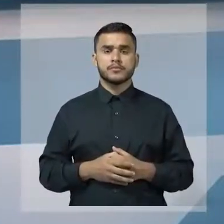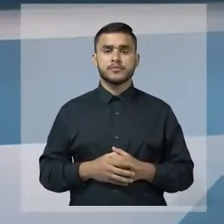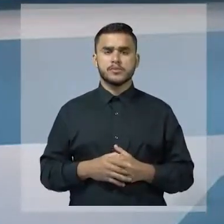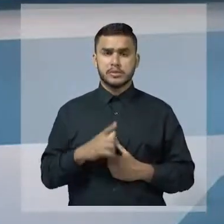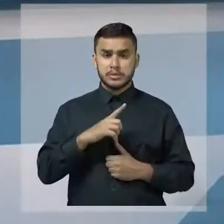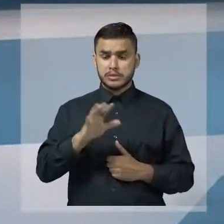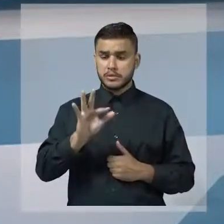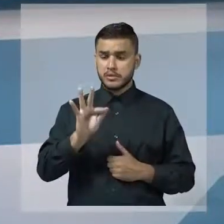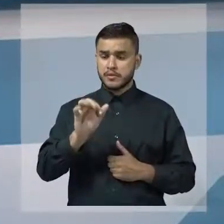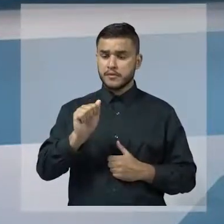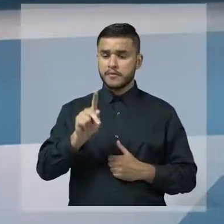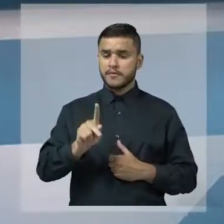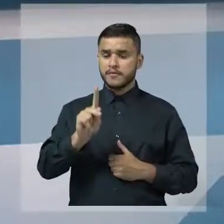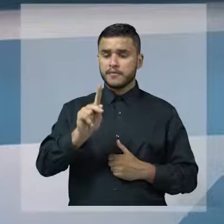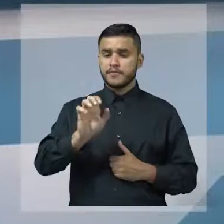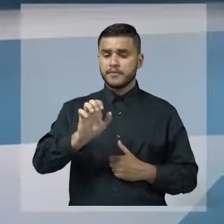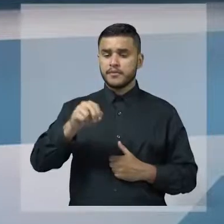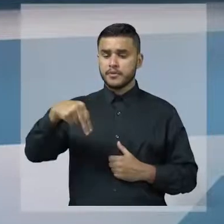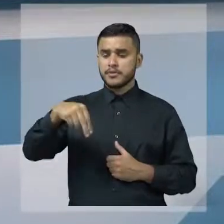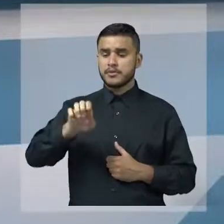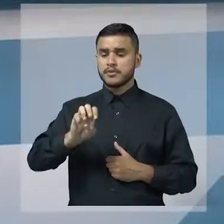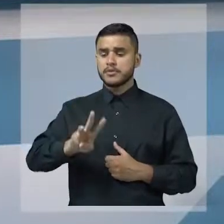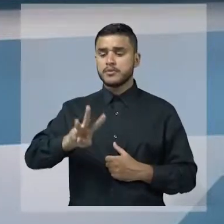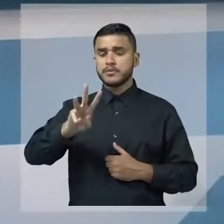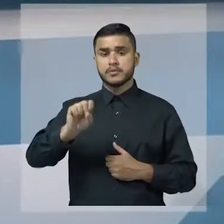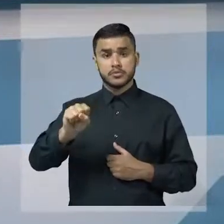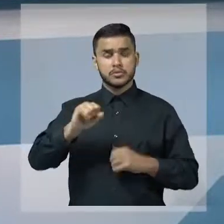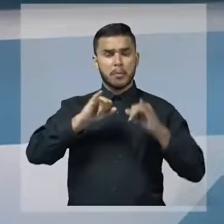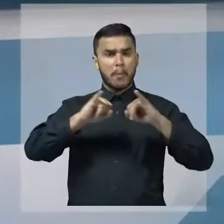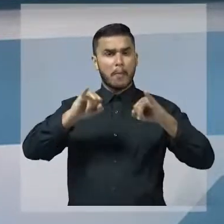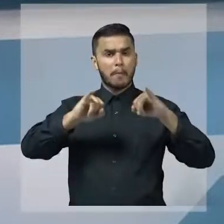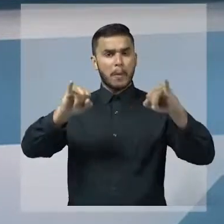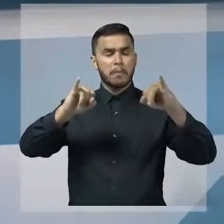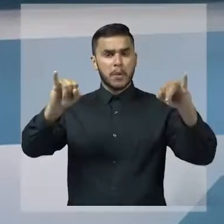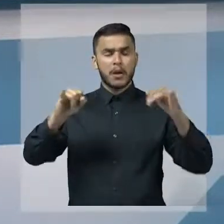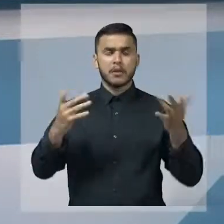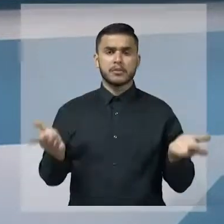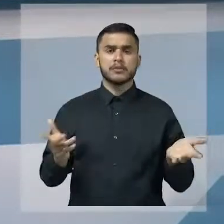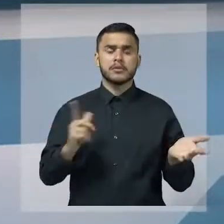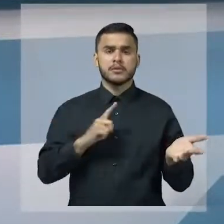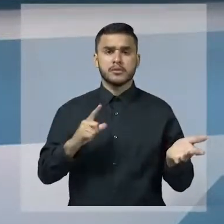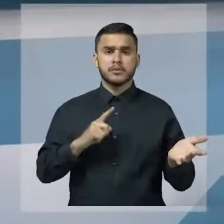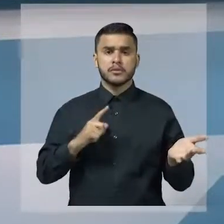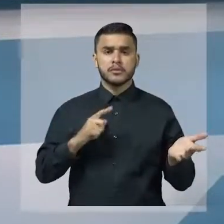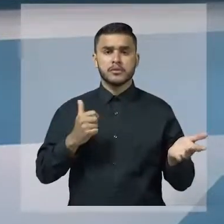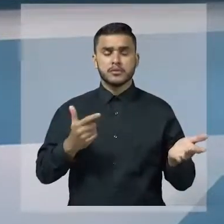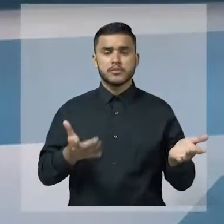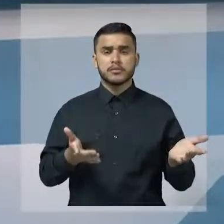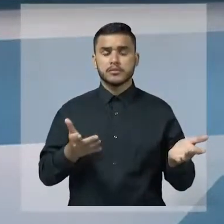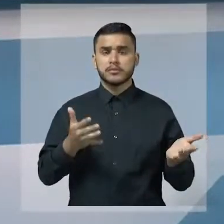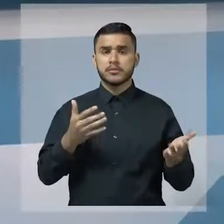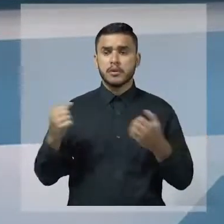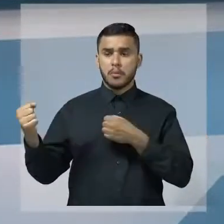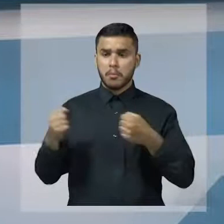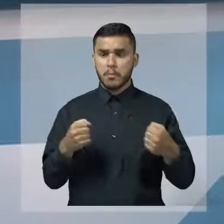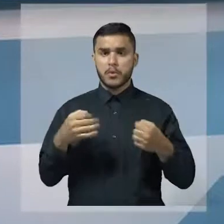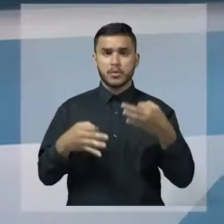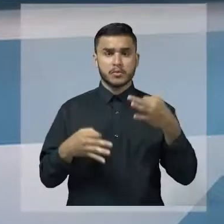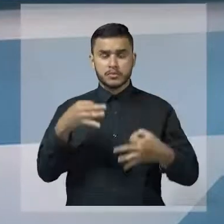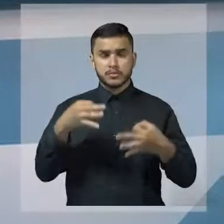fake news, assim chamada, em qualquer âmbito, não somente no âmbito do Poder Judiciário, e